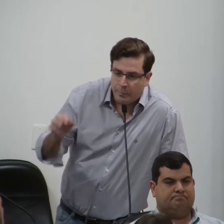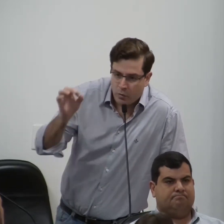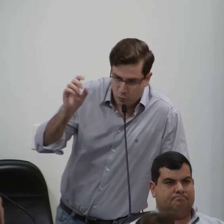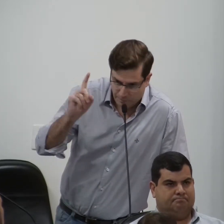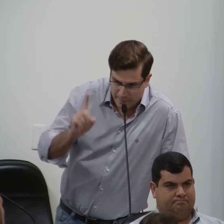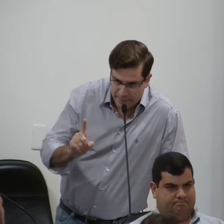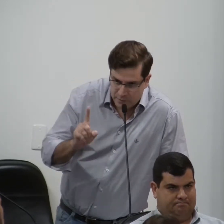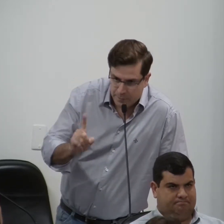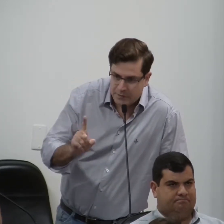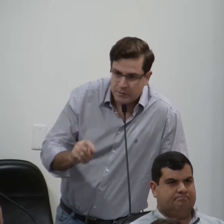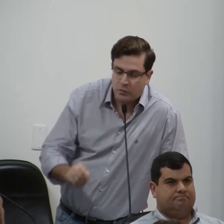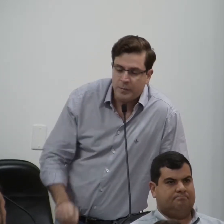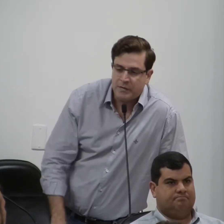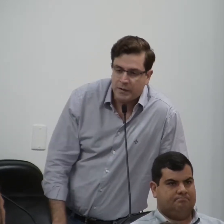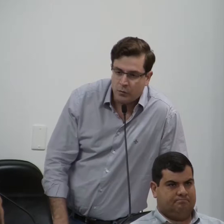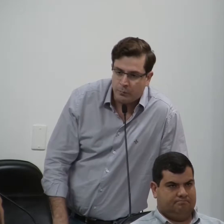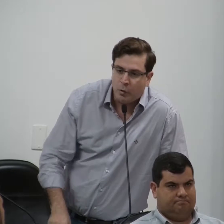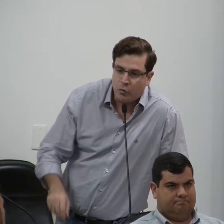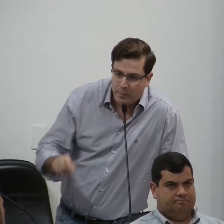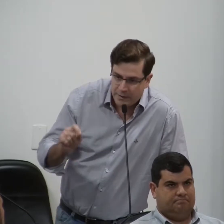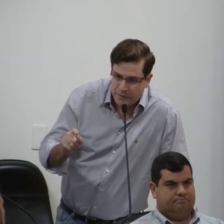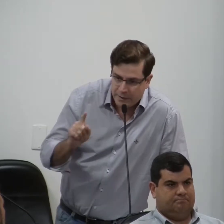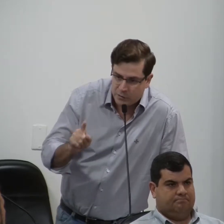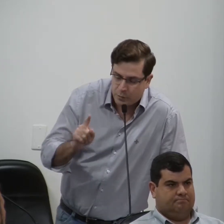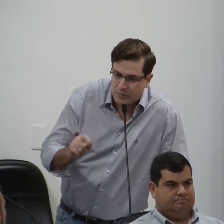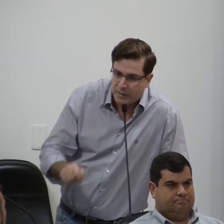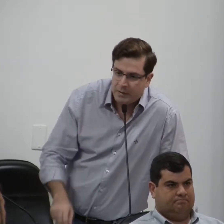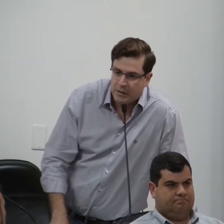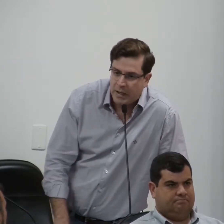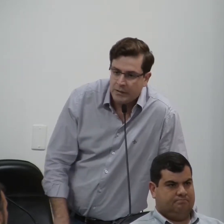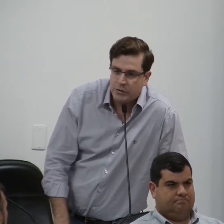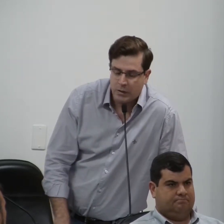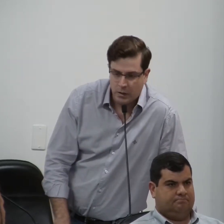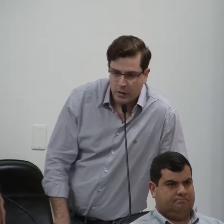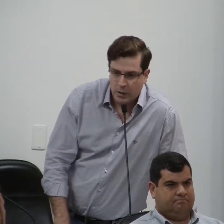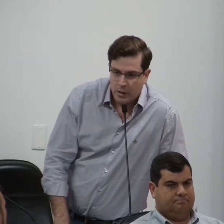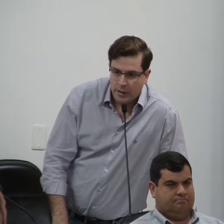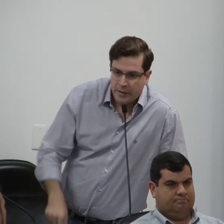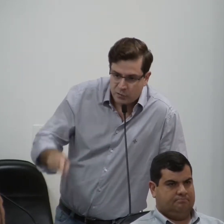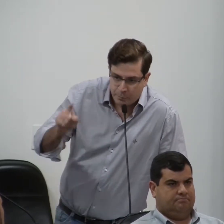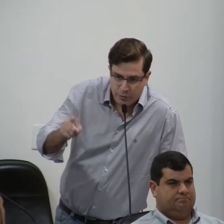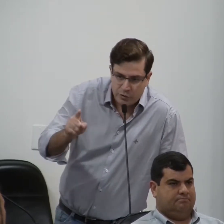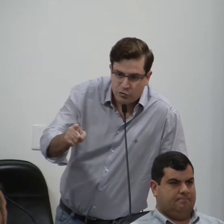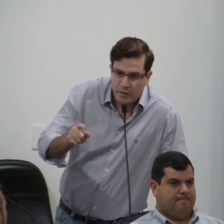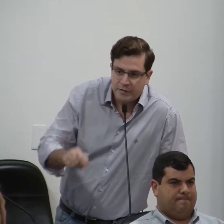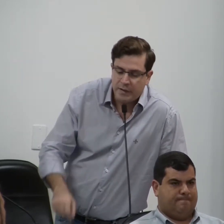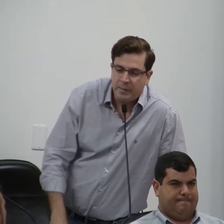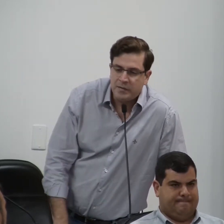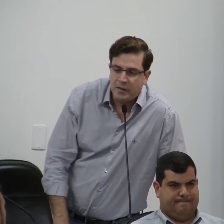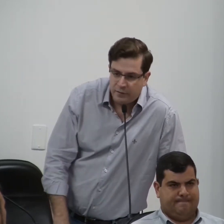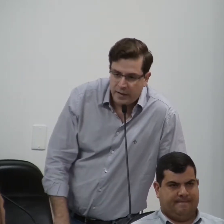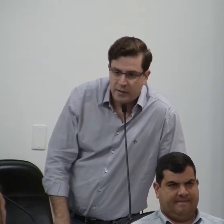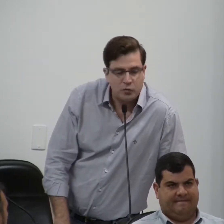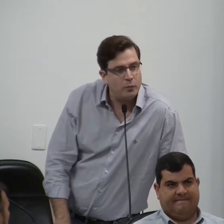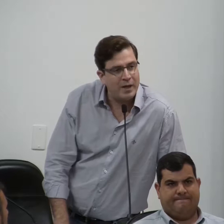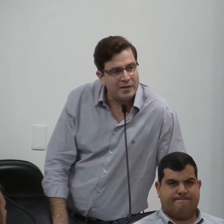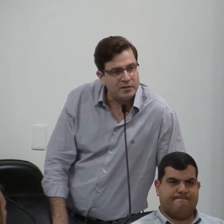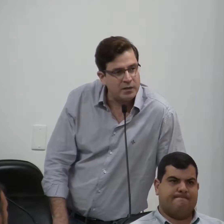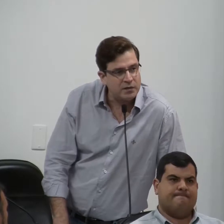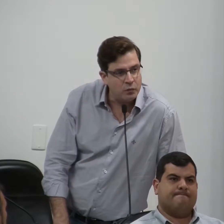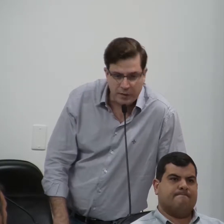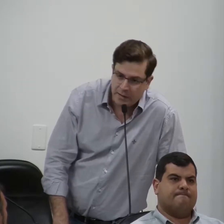a ter o país precisa começar a ter um pouco mais de responsabilidade e as punições serem mais severas,